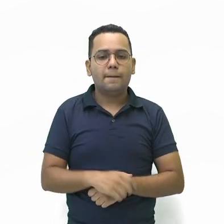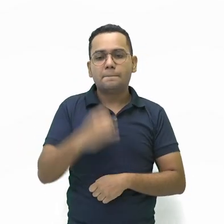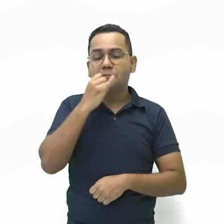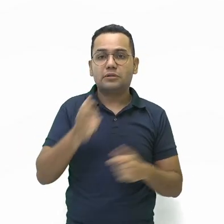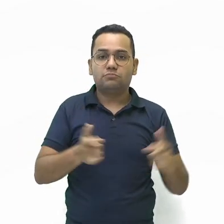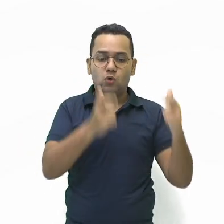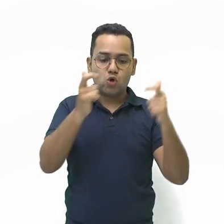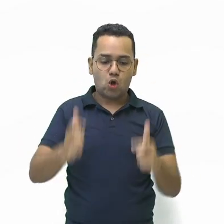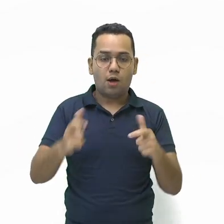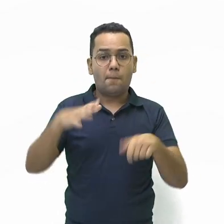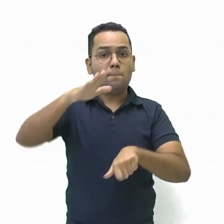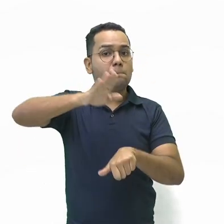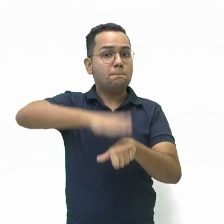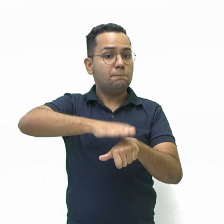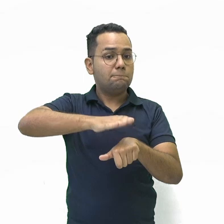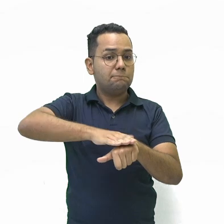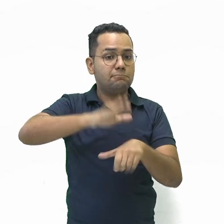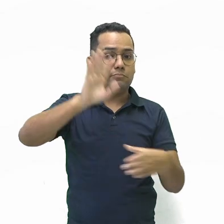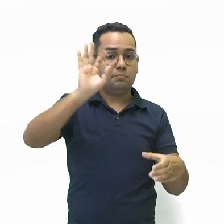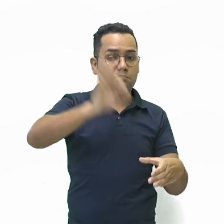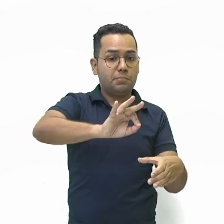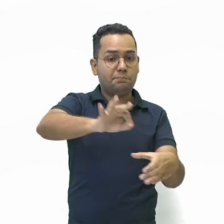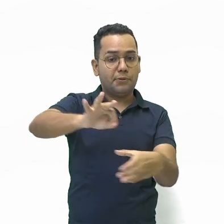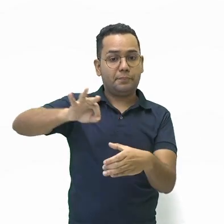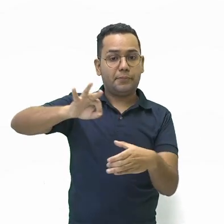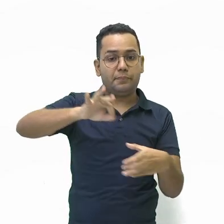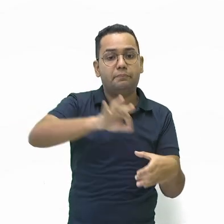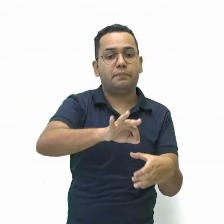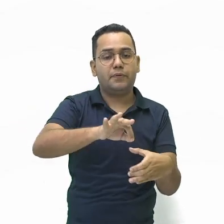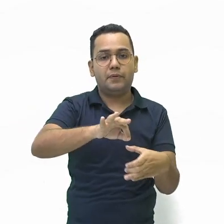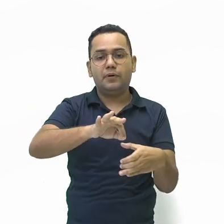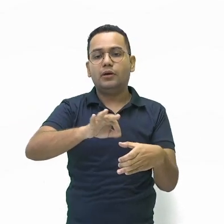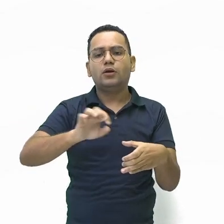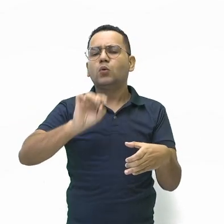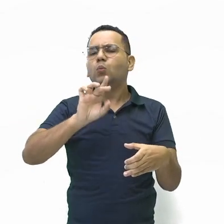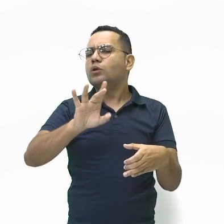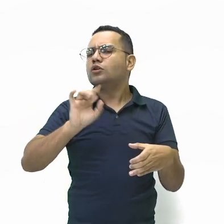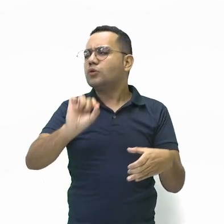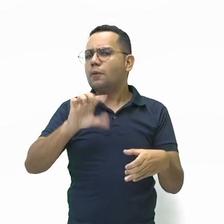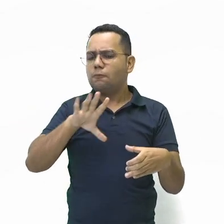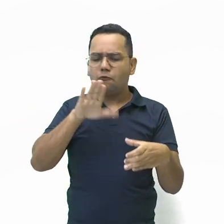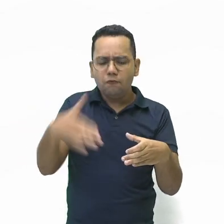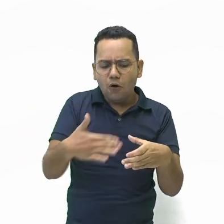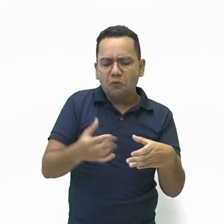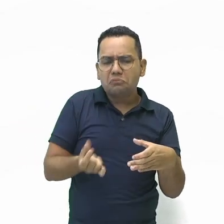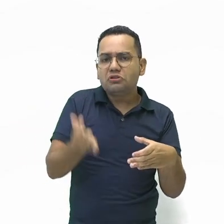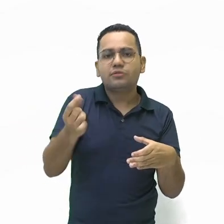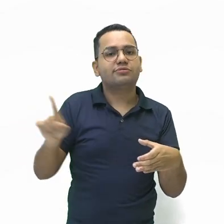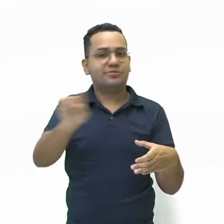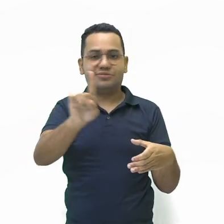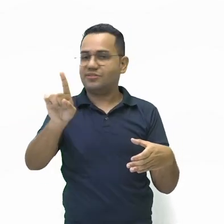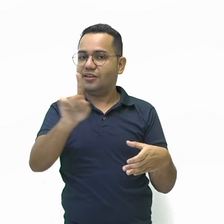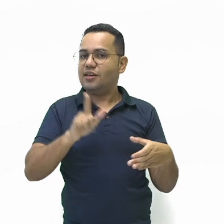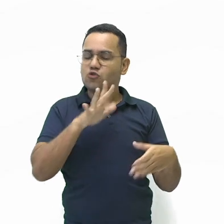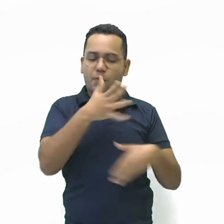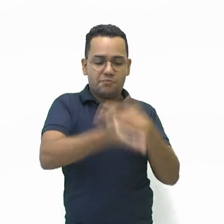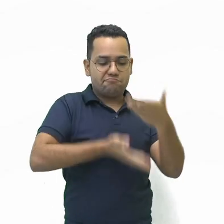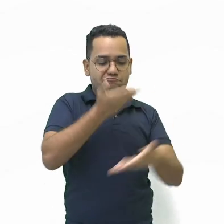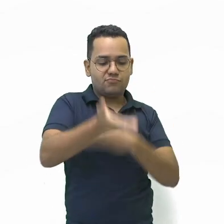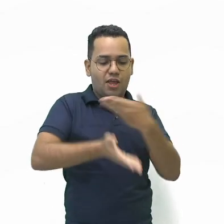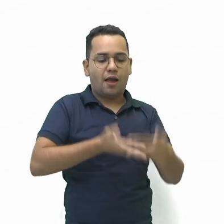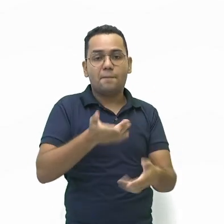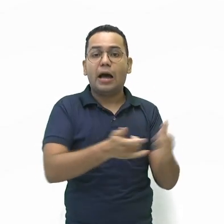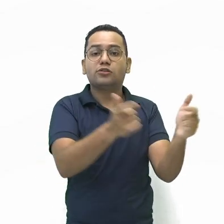produção local, né? De você ter uma produção que não é necessariamente voltada para o lucro, e sim para o atendimento daquela